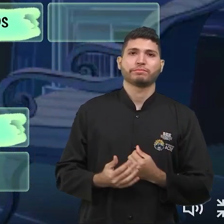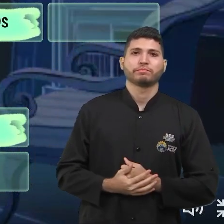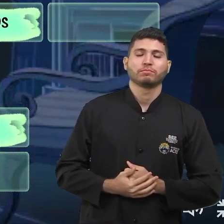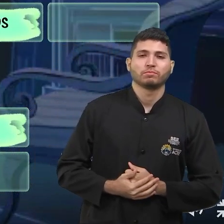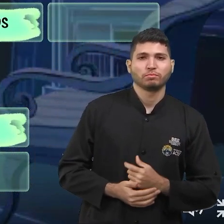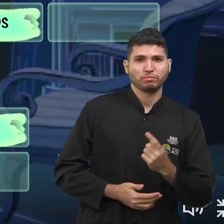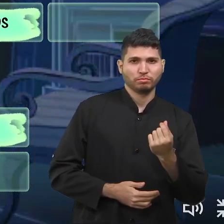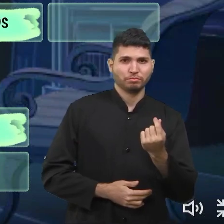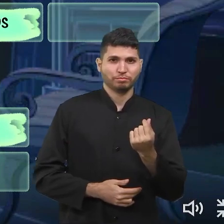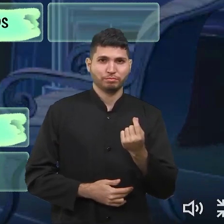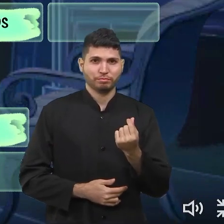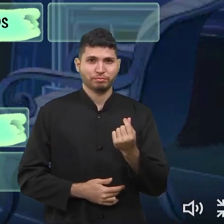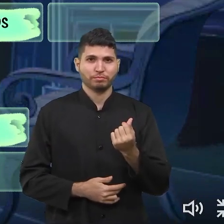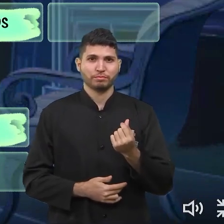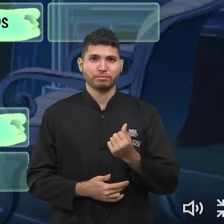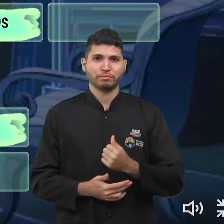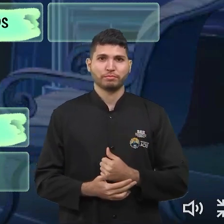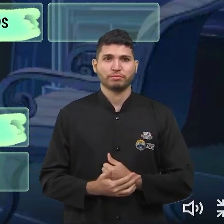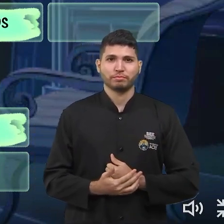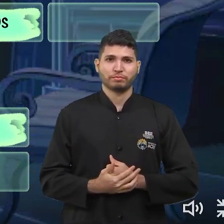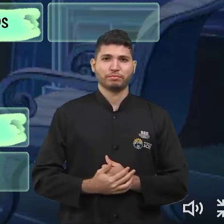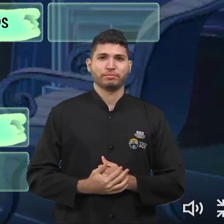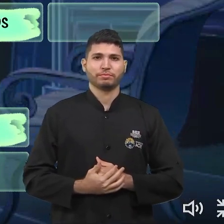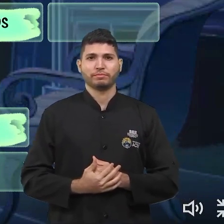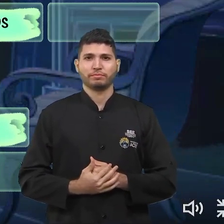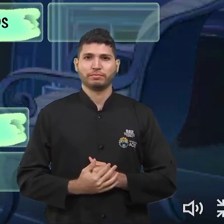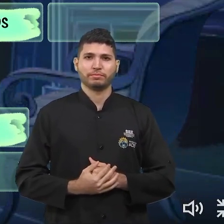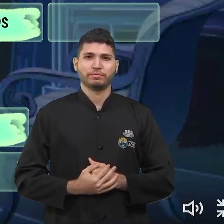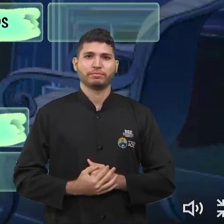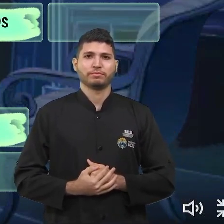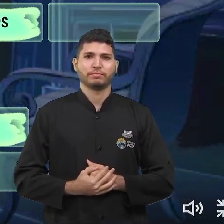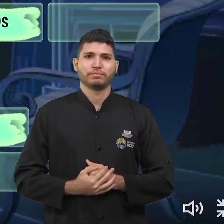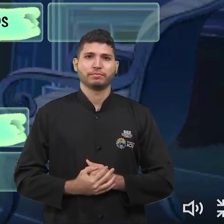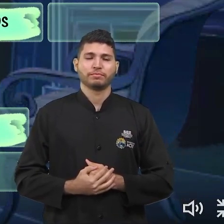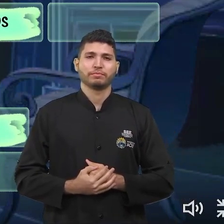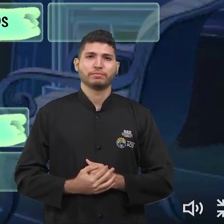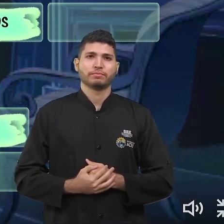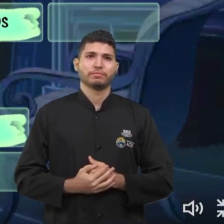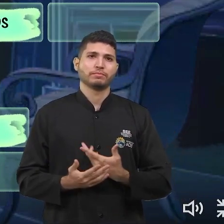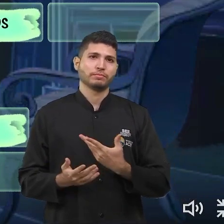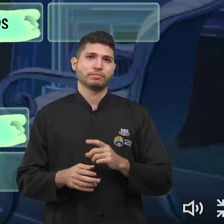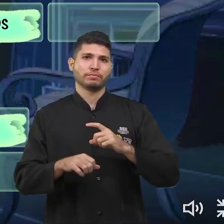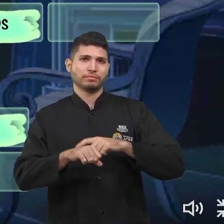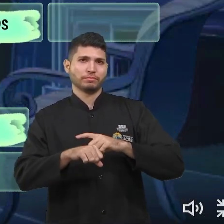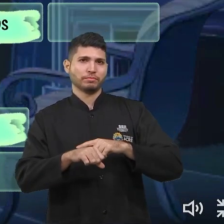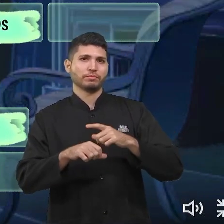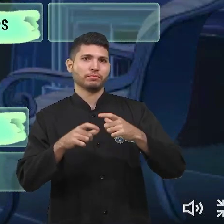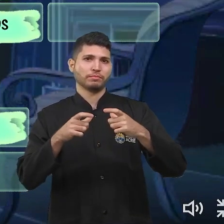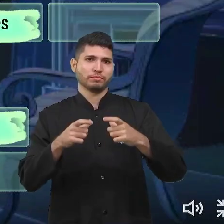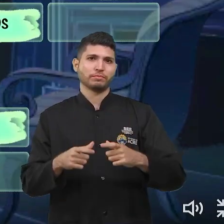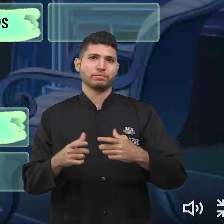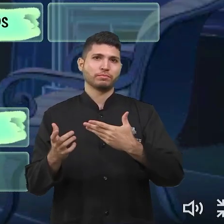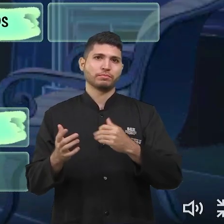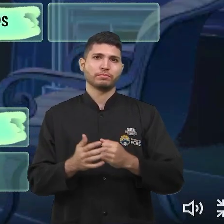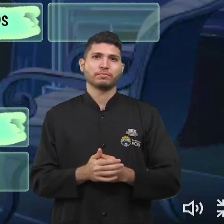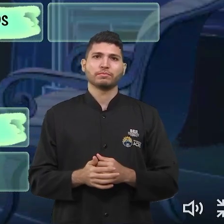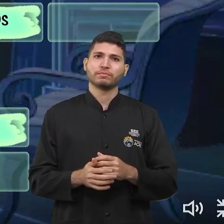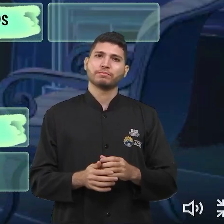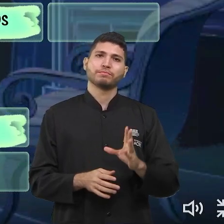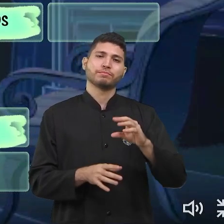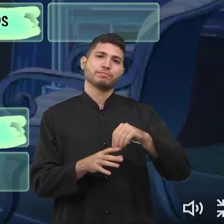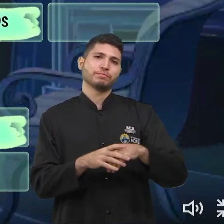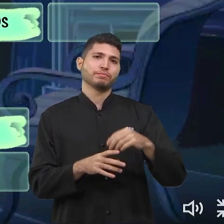dinheiro. Então, temos aí a hora, ayer, hoje, depois de tempo. Ali dentro,